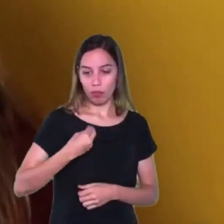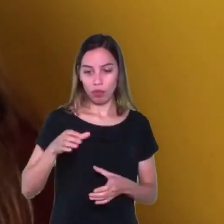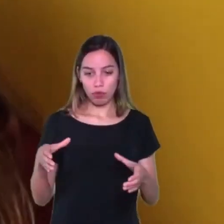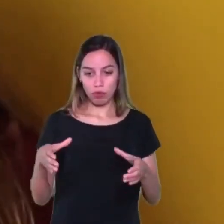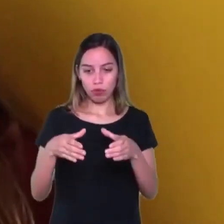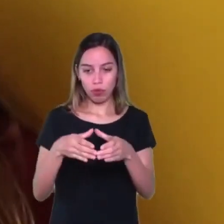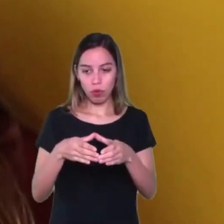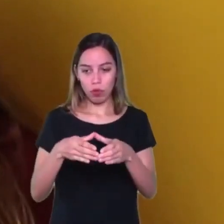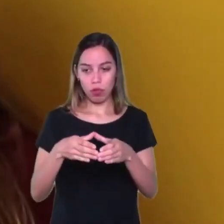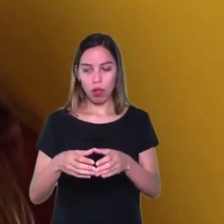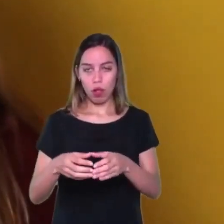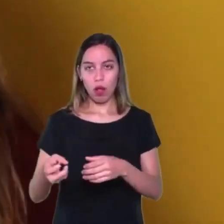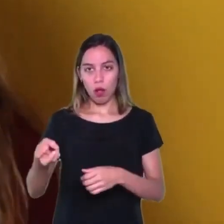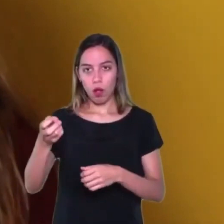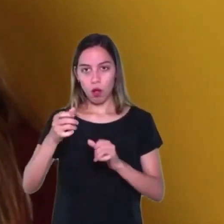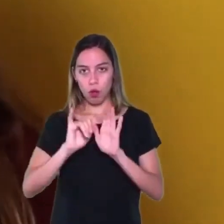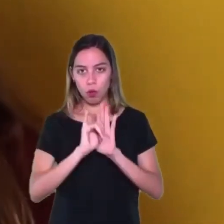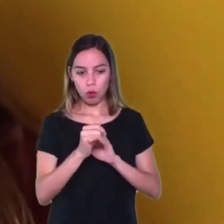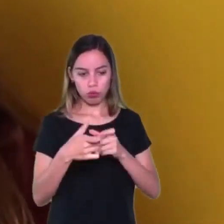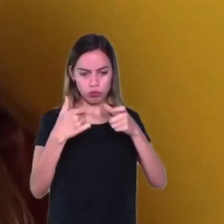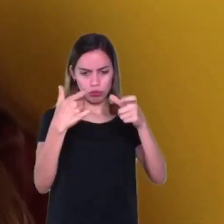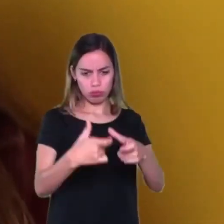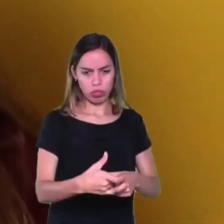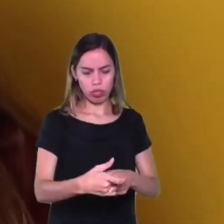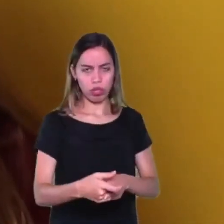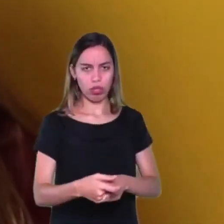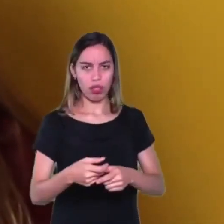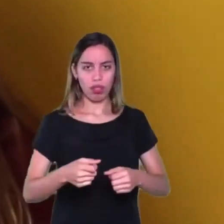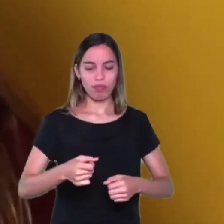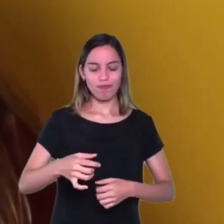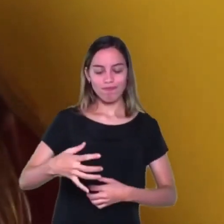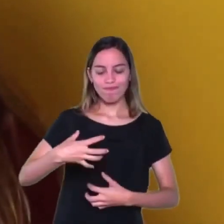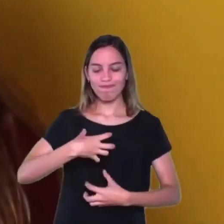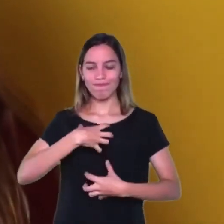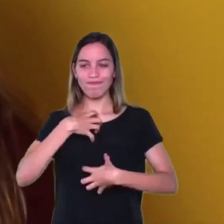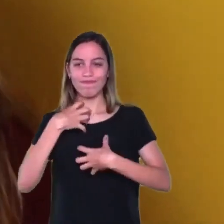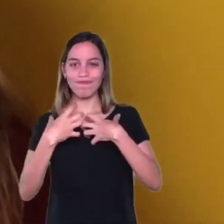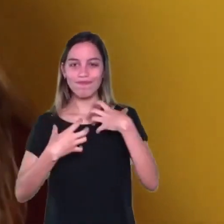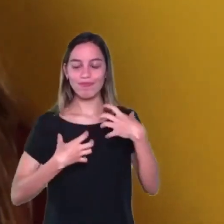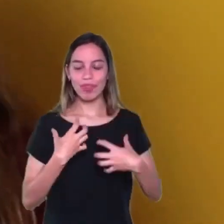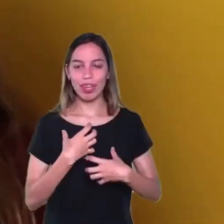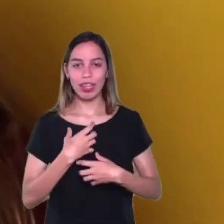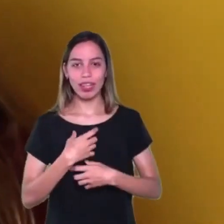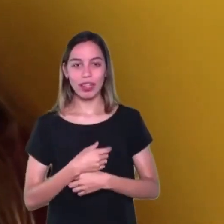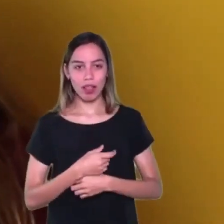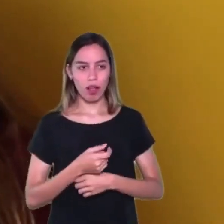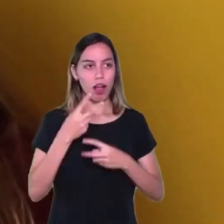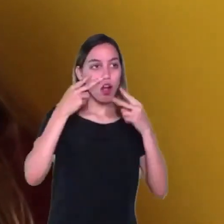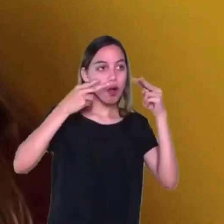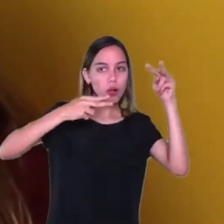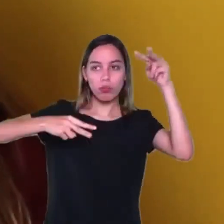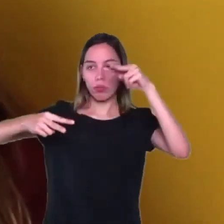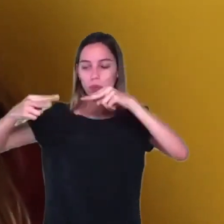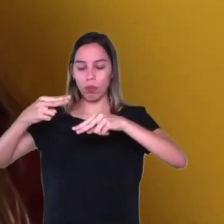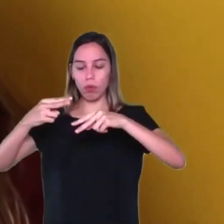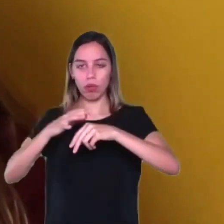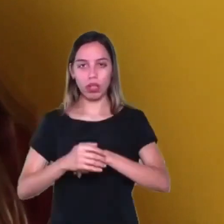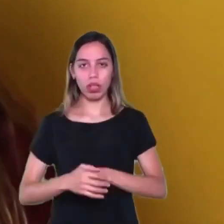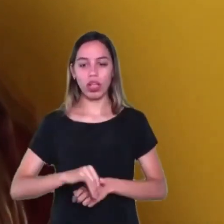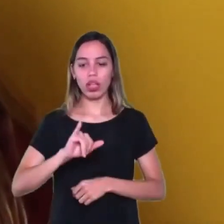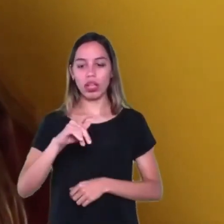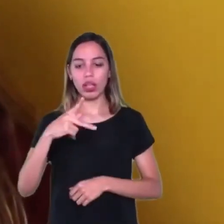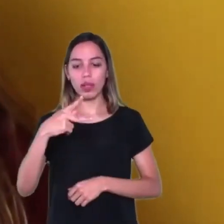Lugar, Essências, Olhares Múltiplos e Hipérboles. Recentemente, fez parte do grupo